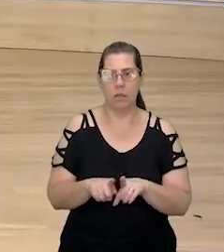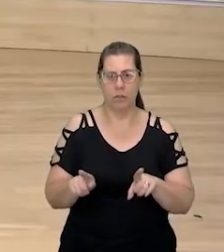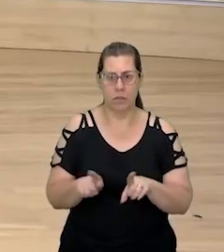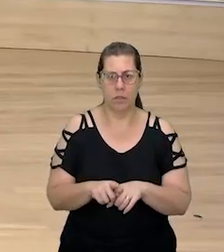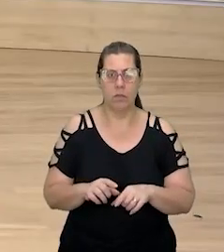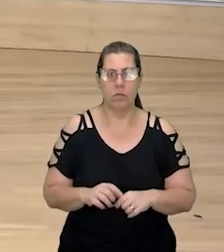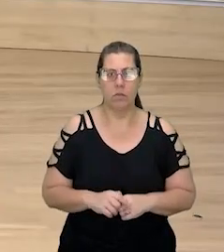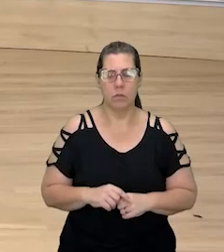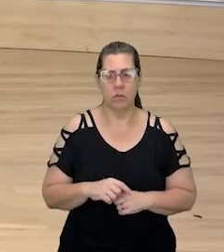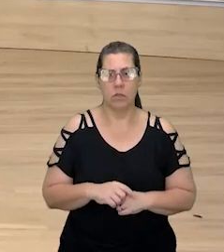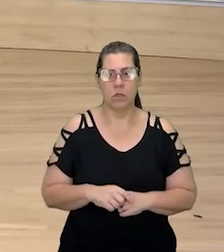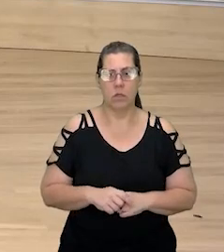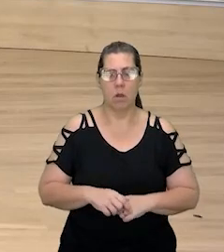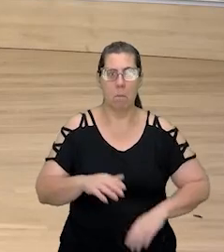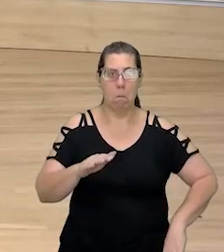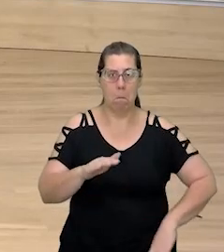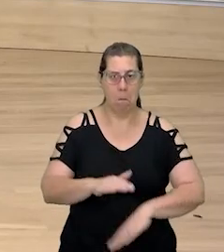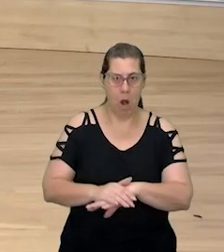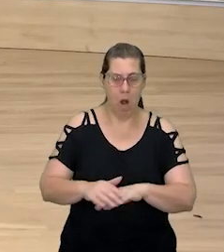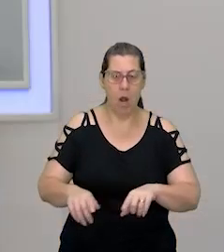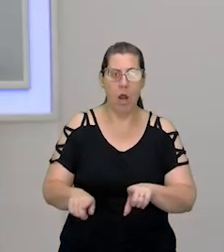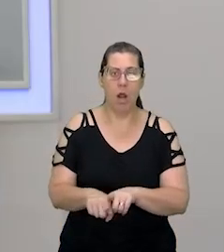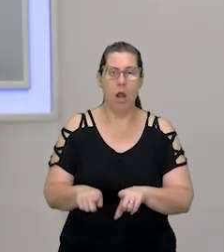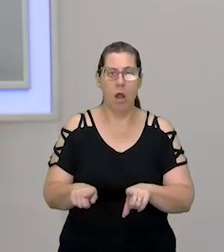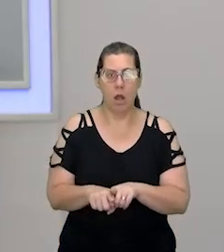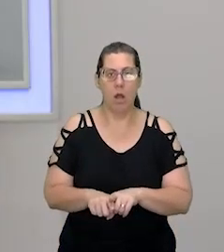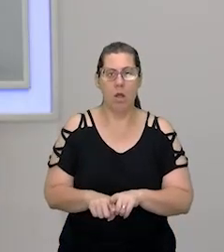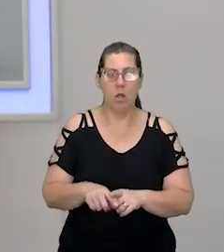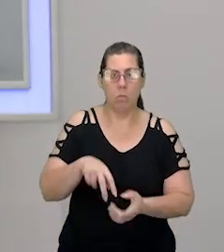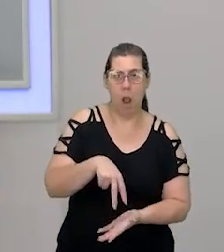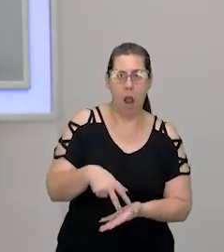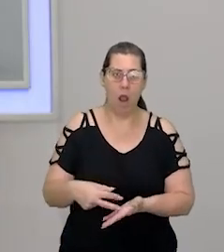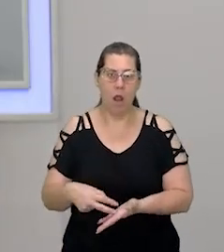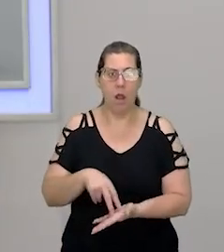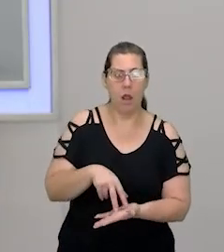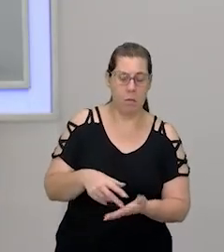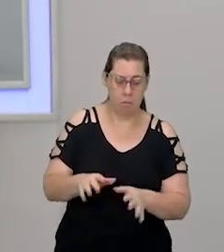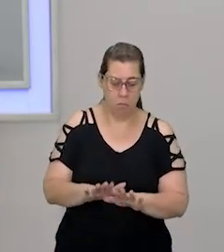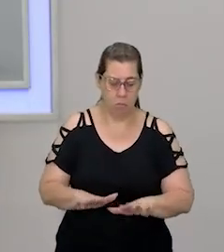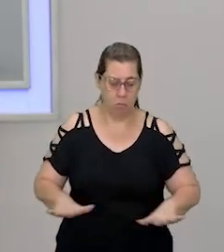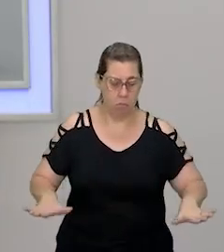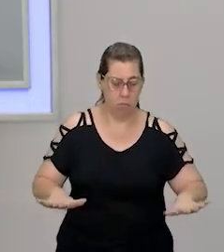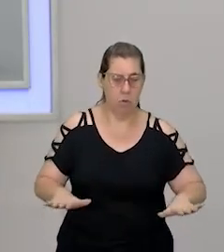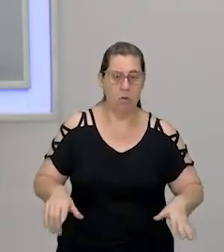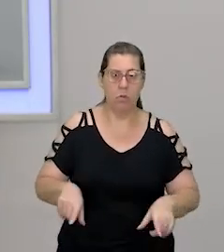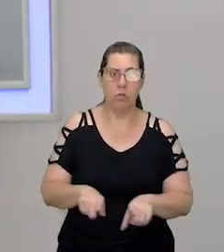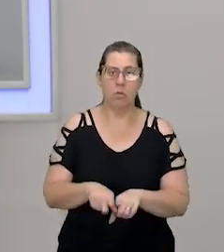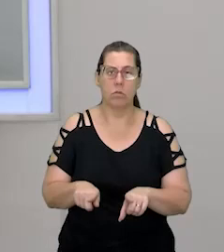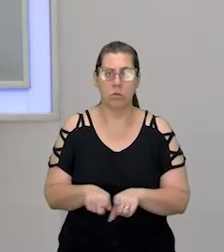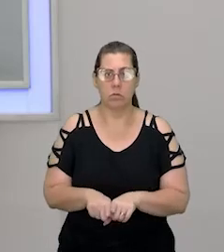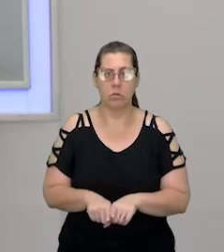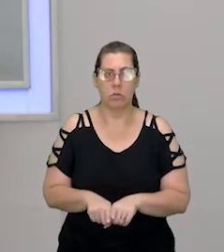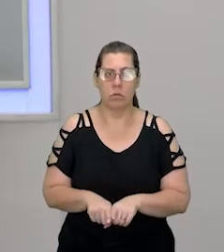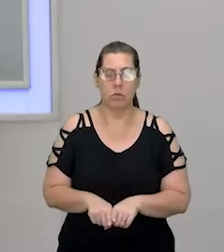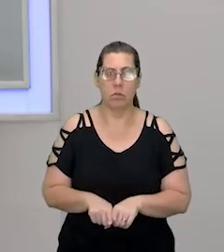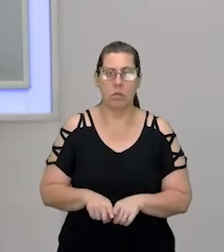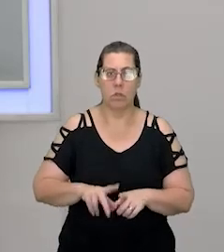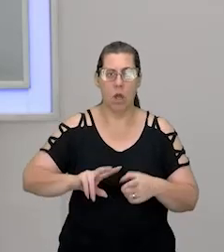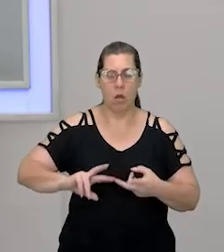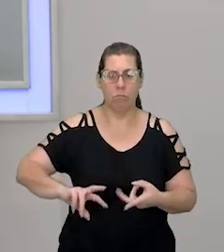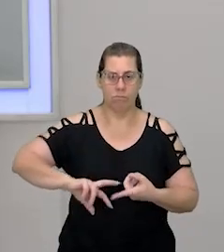que é a parte de soco-chutes, né? A parte de desequilibrantes, são as projeções para o solo, e as partes de solo, que seriam as